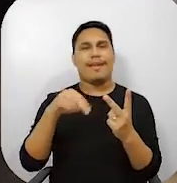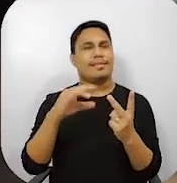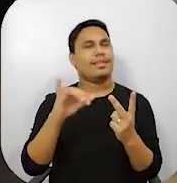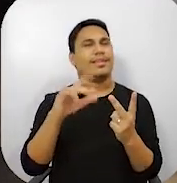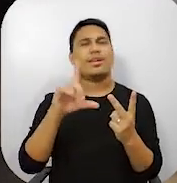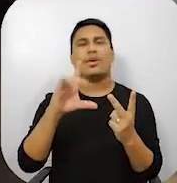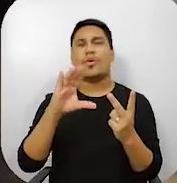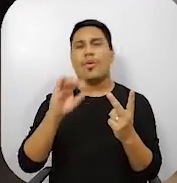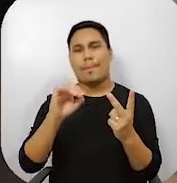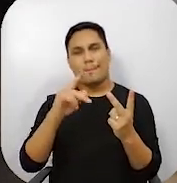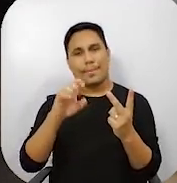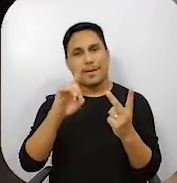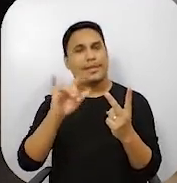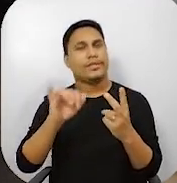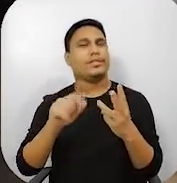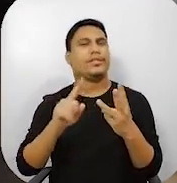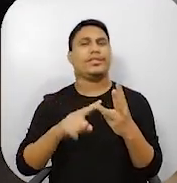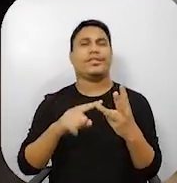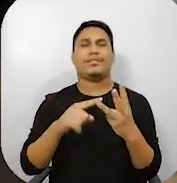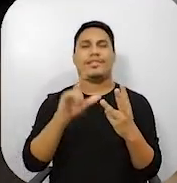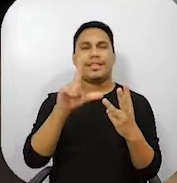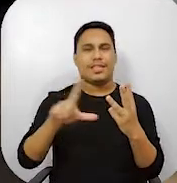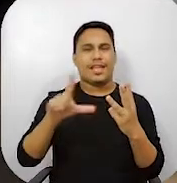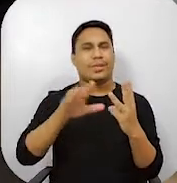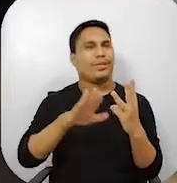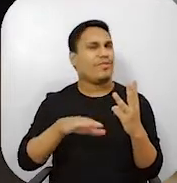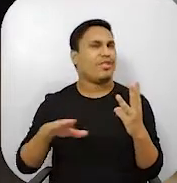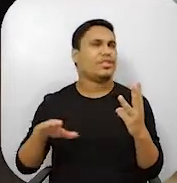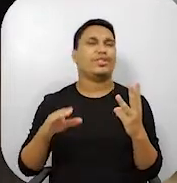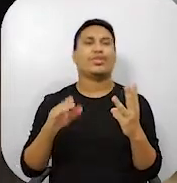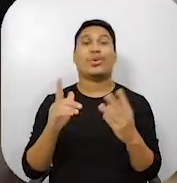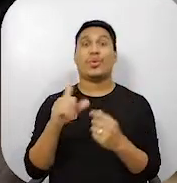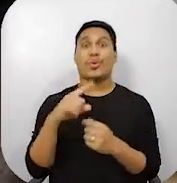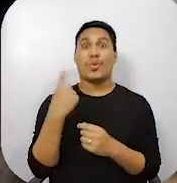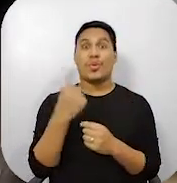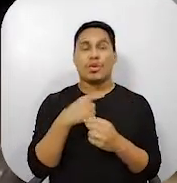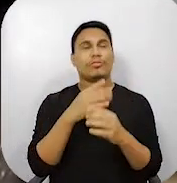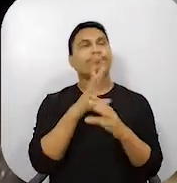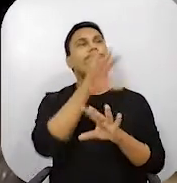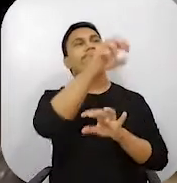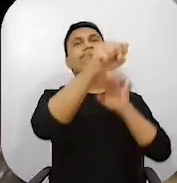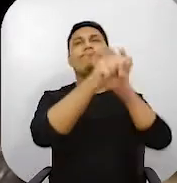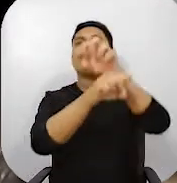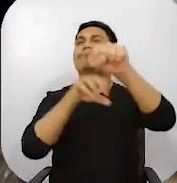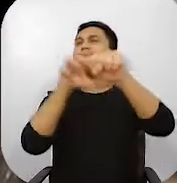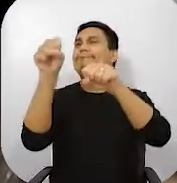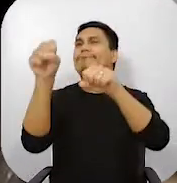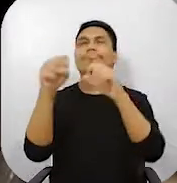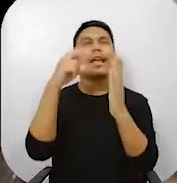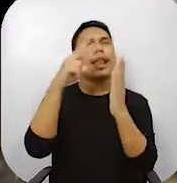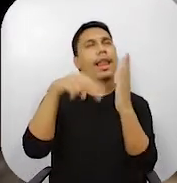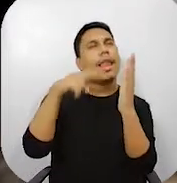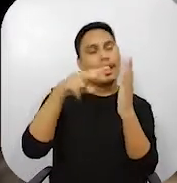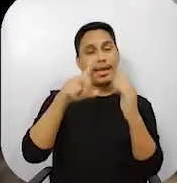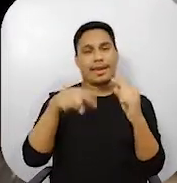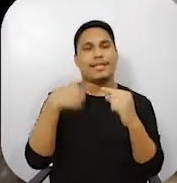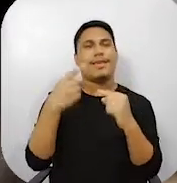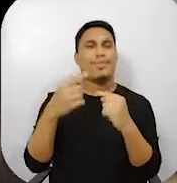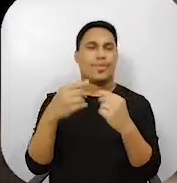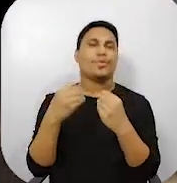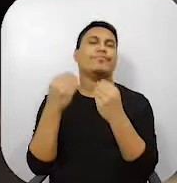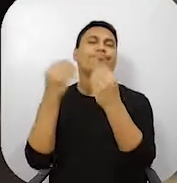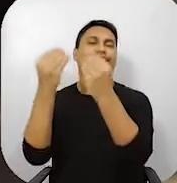o tipo de livro assim que a gente tinha livre acesso era se a gente podia pegar e ler Depois eu vou ver lá para